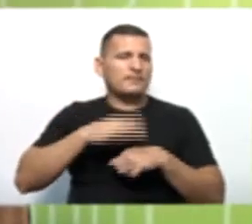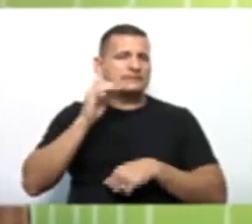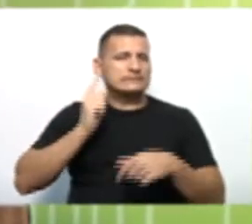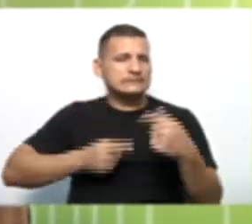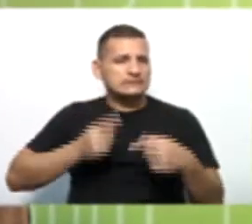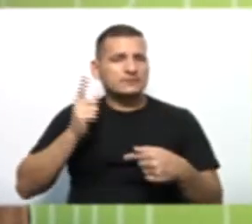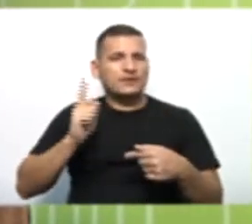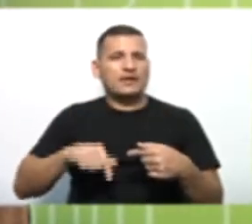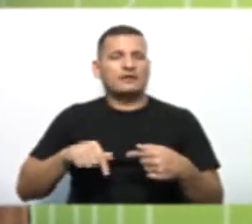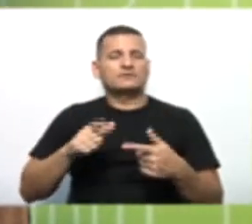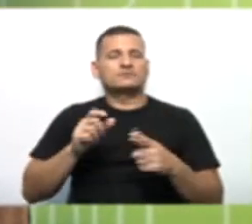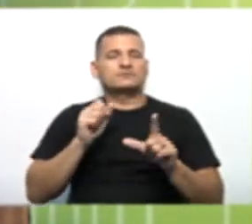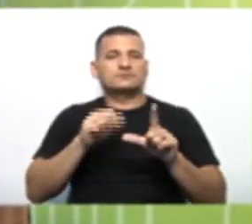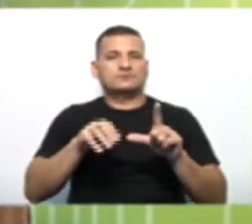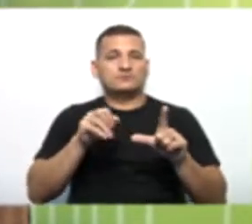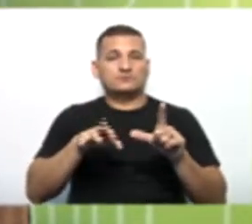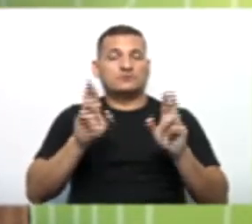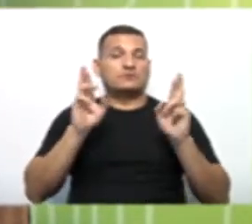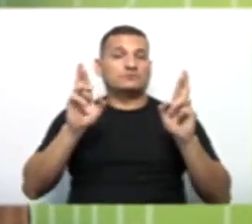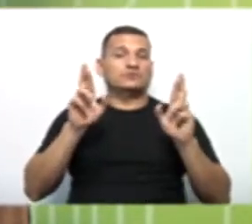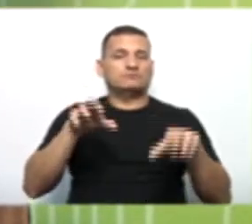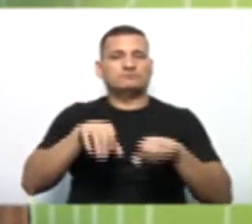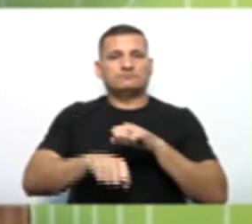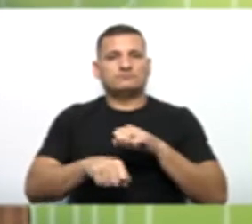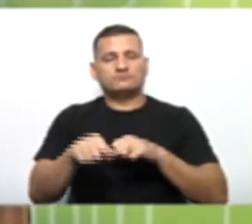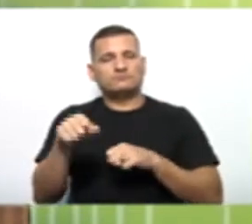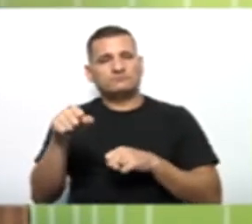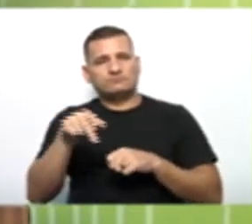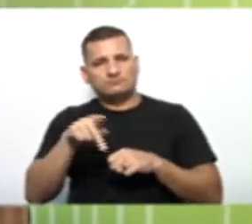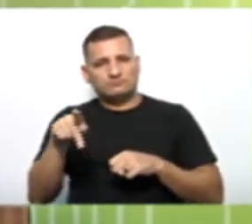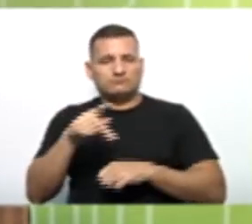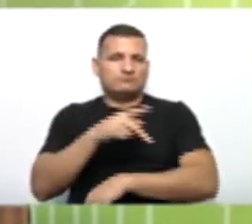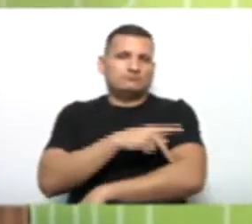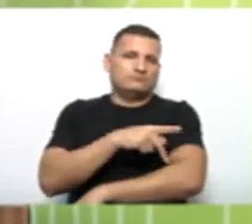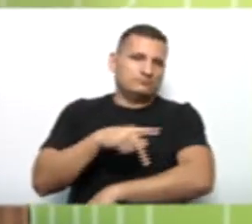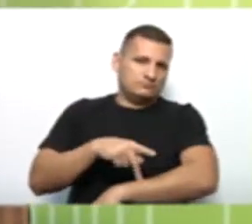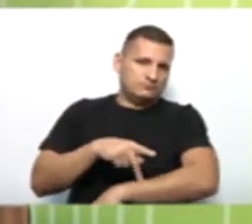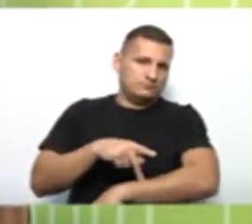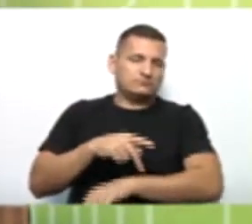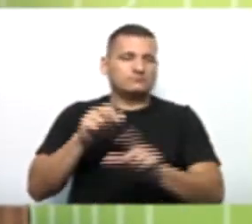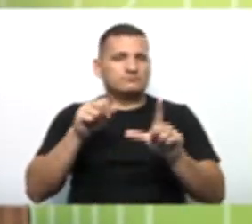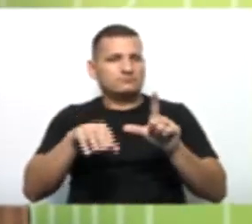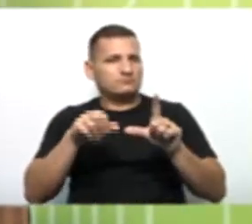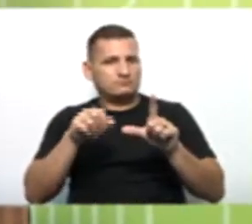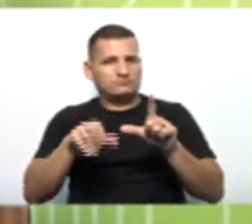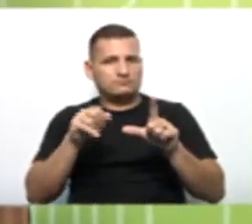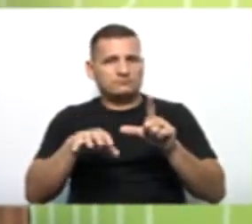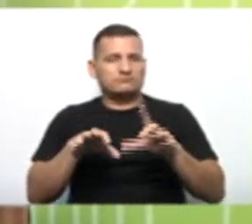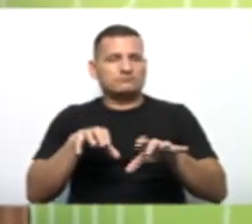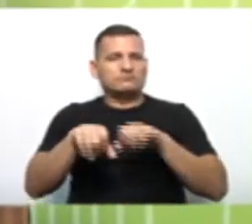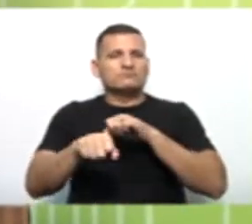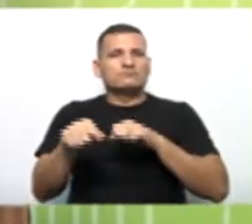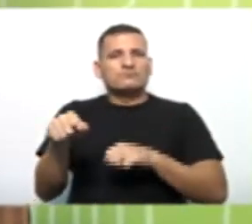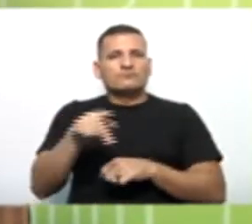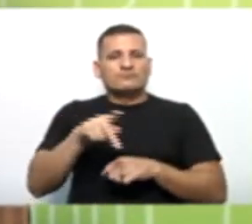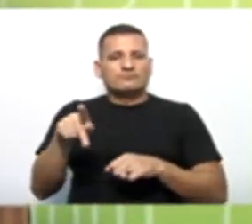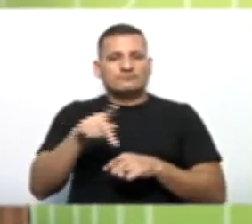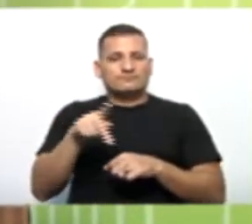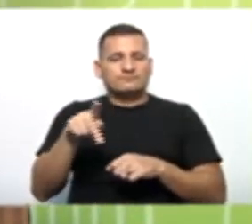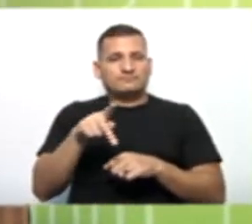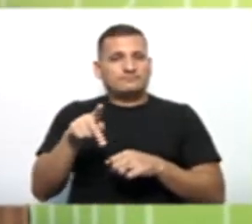que são responsáveis pela formação dos professores pedagogia e licenciaturas cursos que formam professores